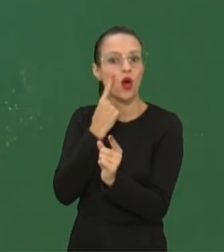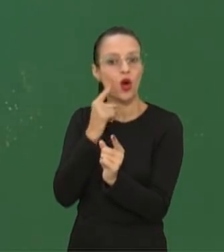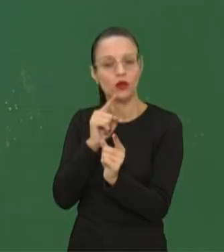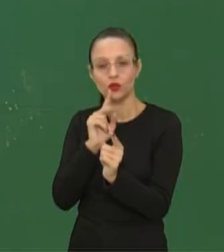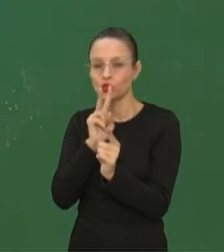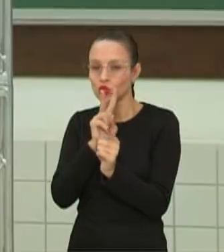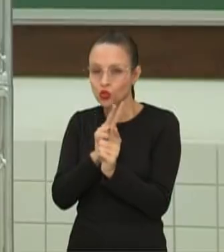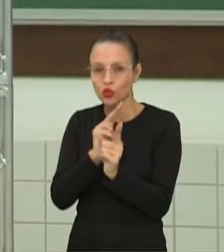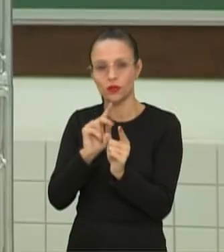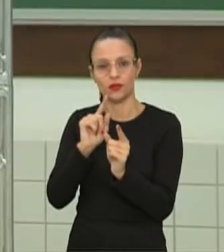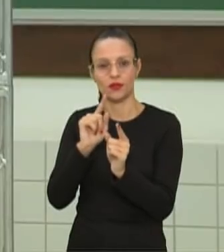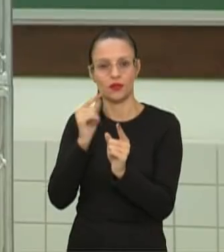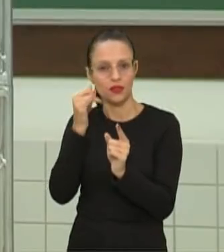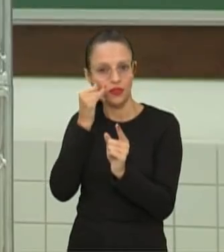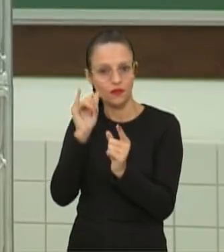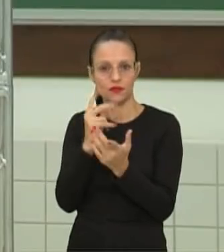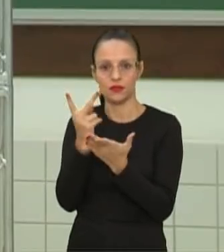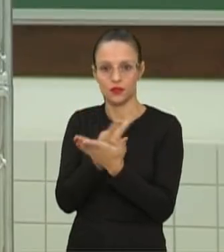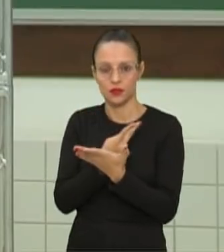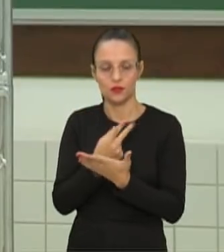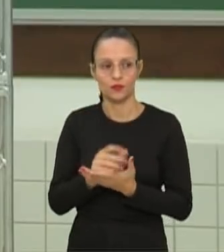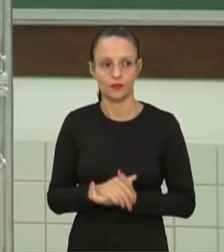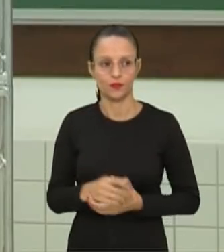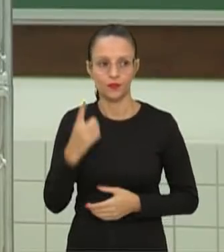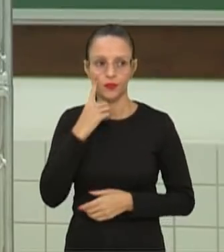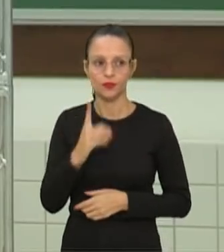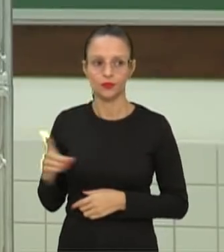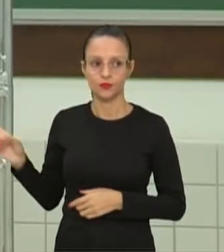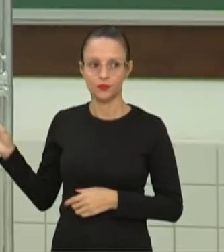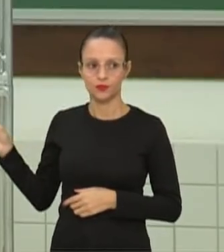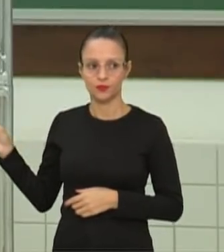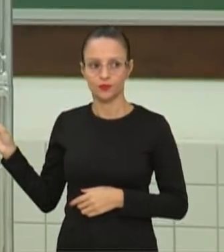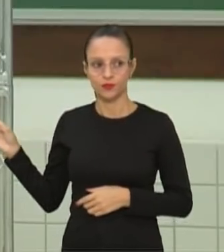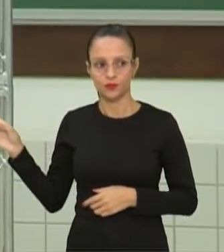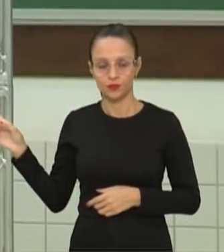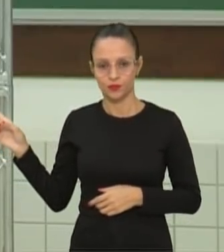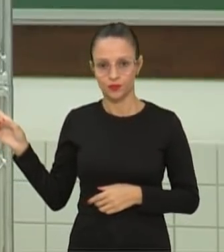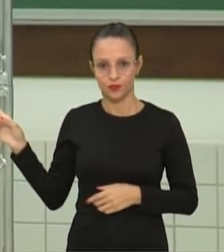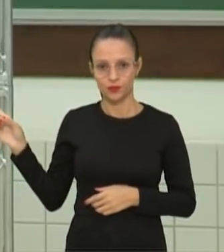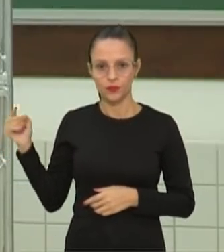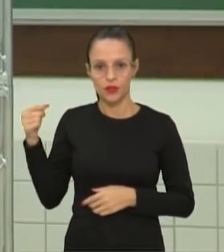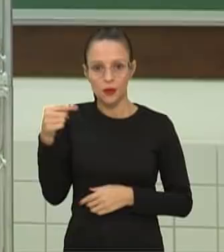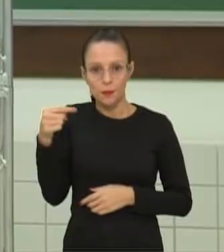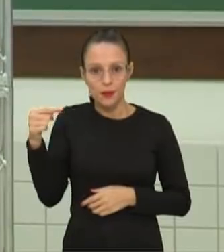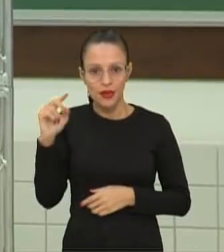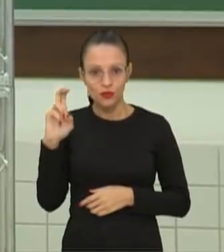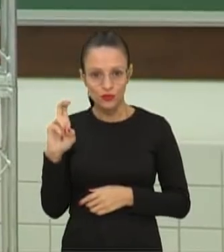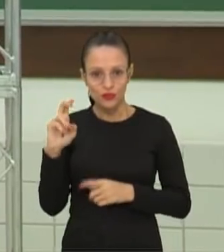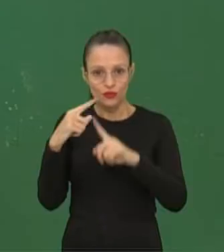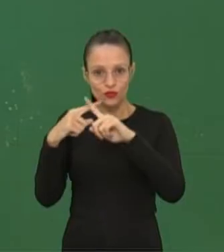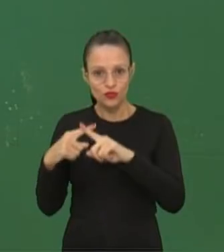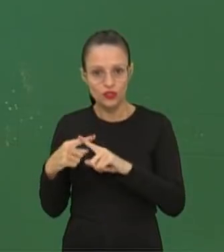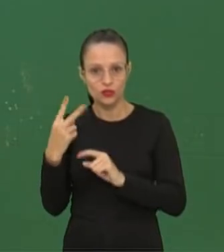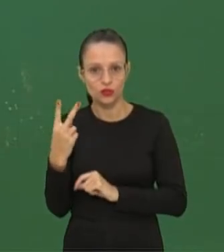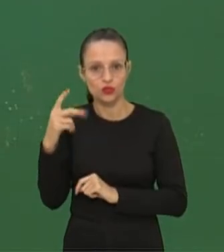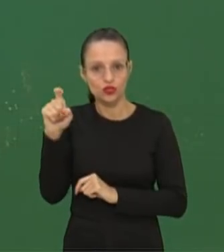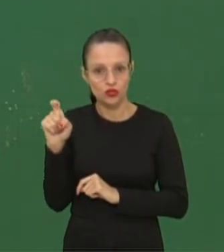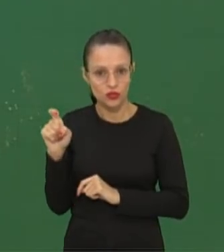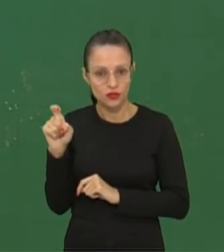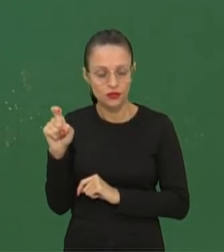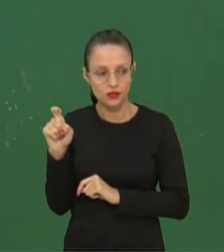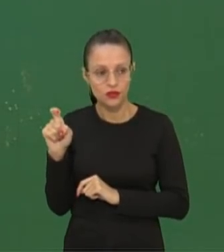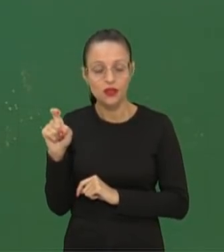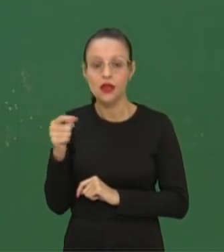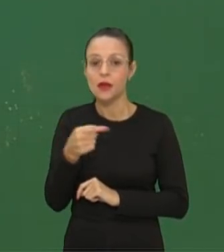errado. Dá uma olhada. 2x menos 5 vezes 2x